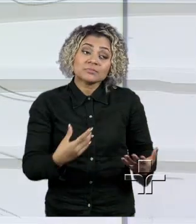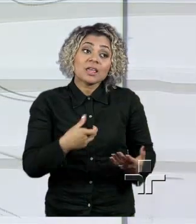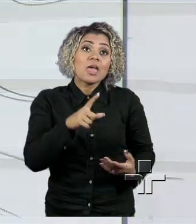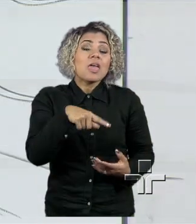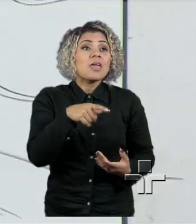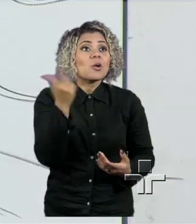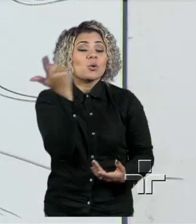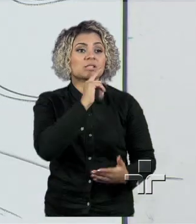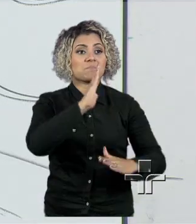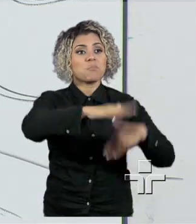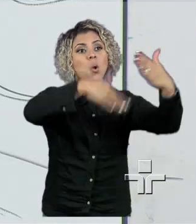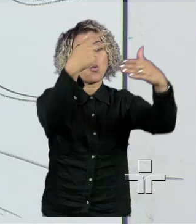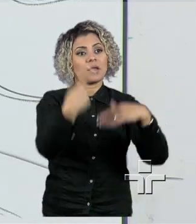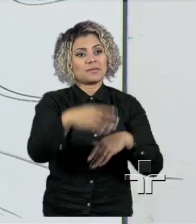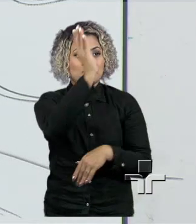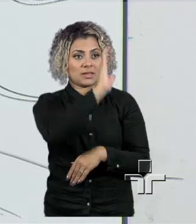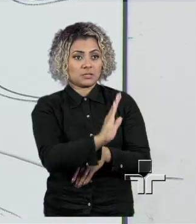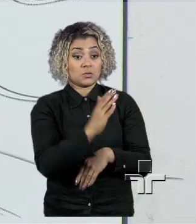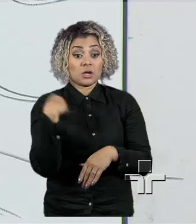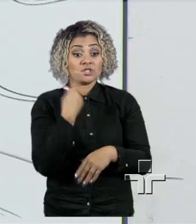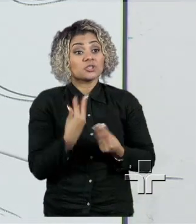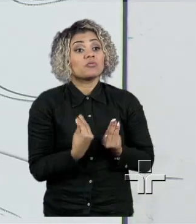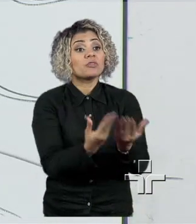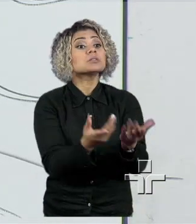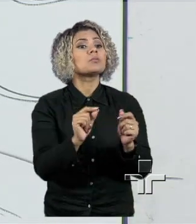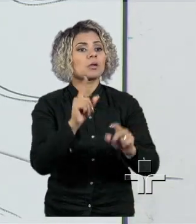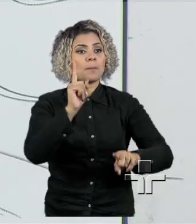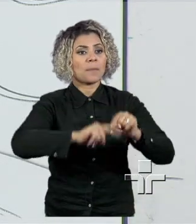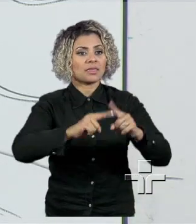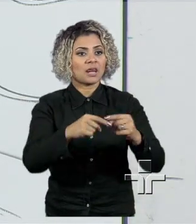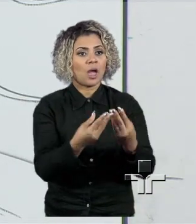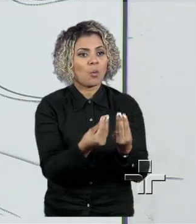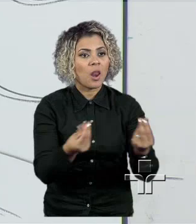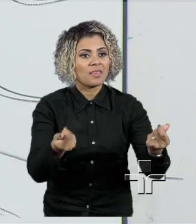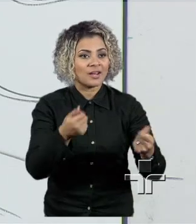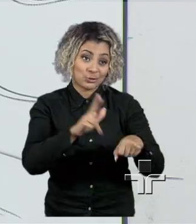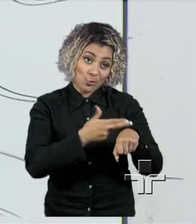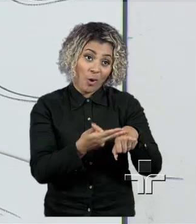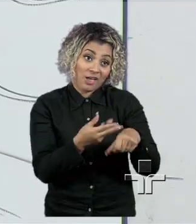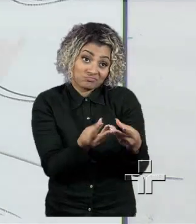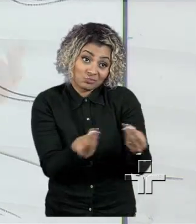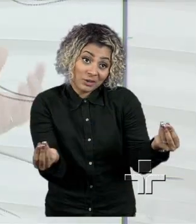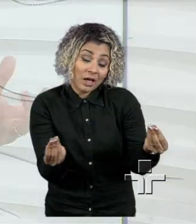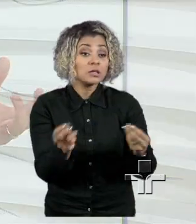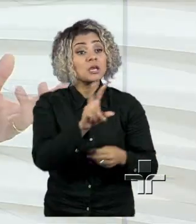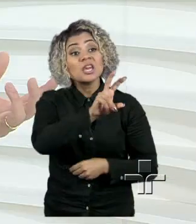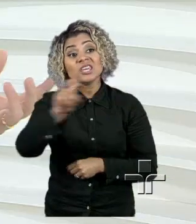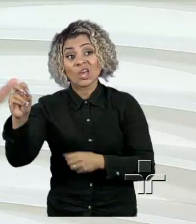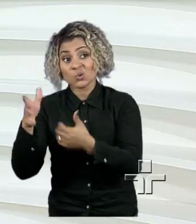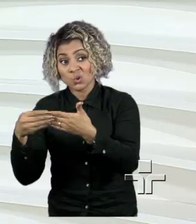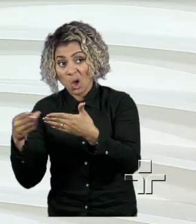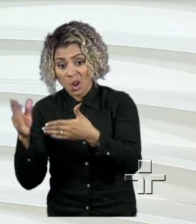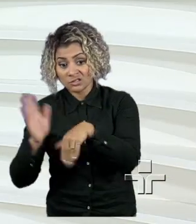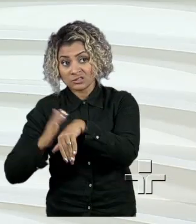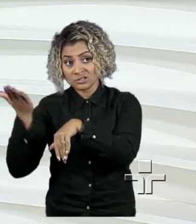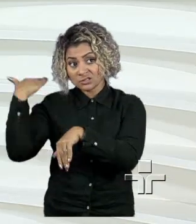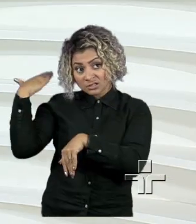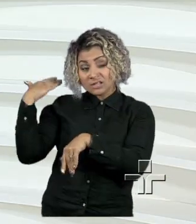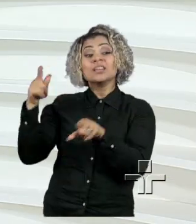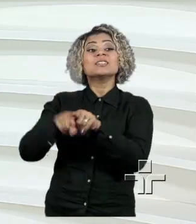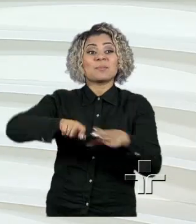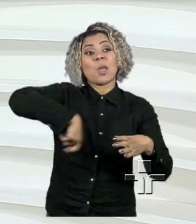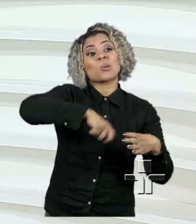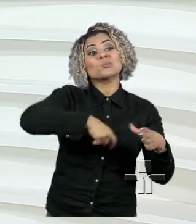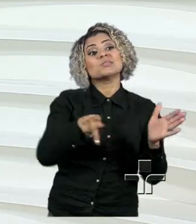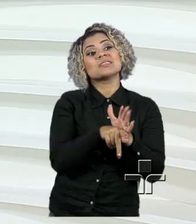muito promissor no Brasil. O que a gente ofereceu foi produtos de excelente qualidade, que aliás, com os $500 lá, e na cozinha da Dona Cleusa,